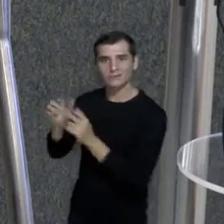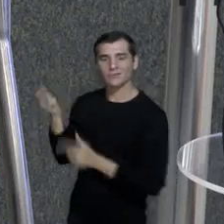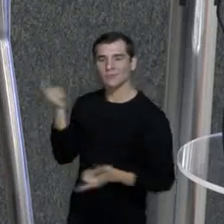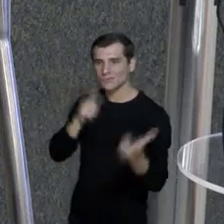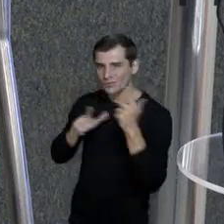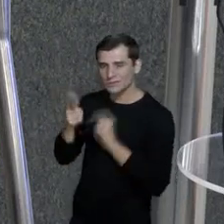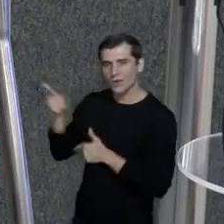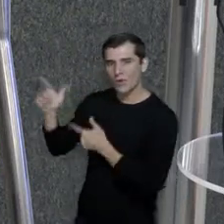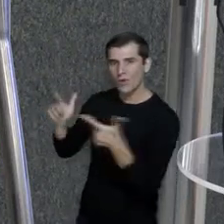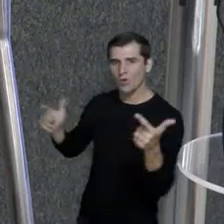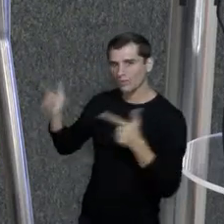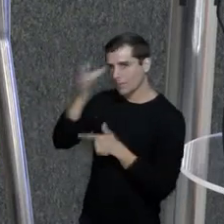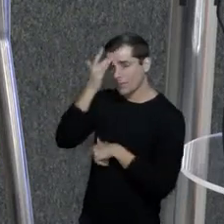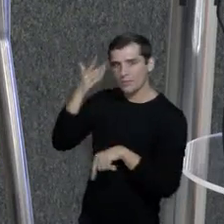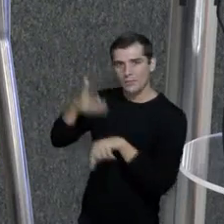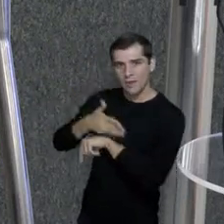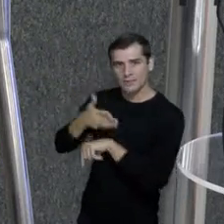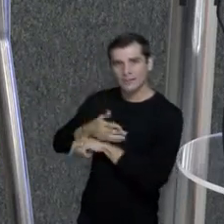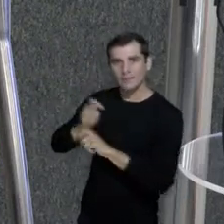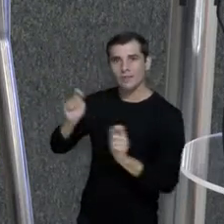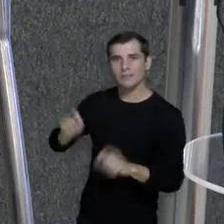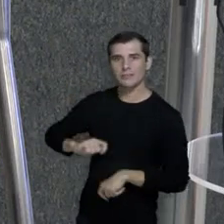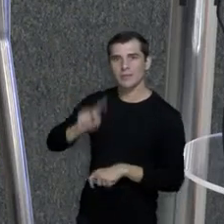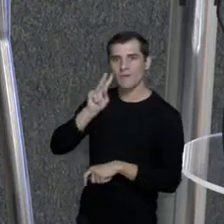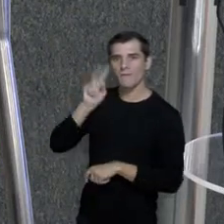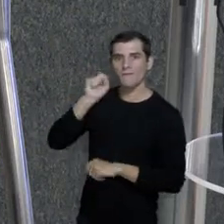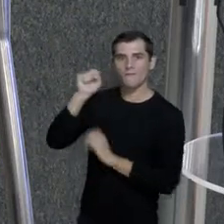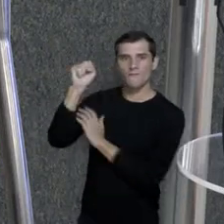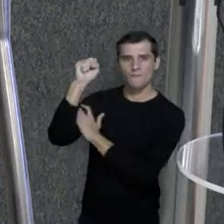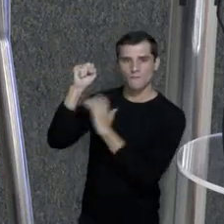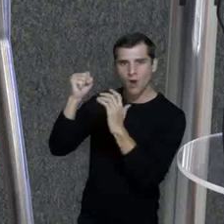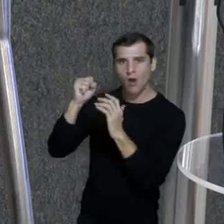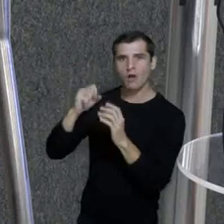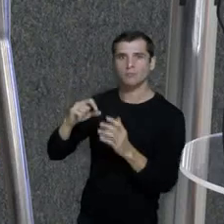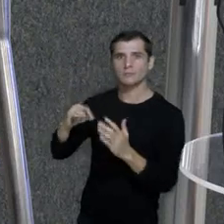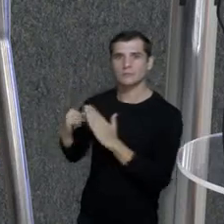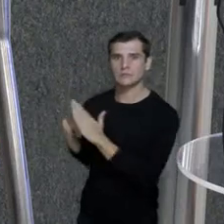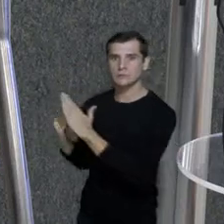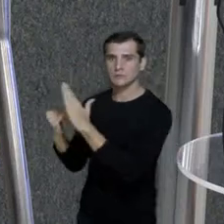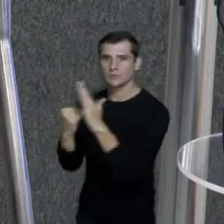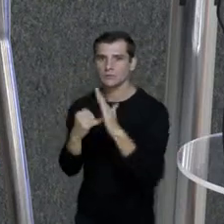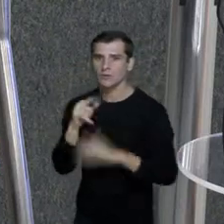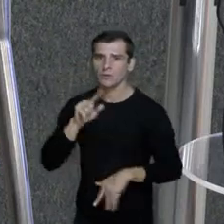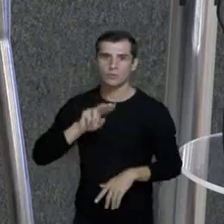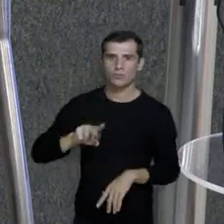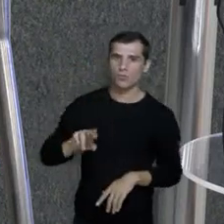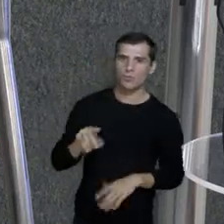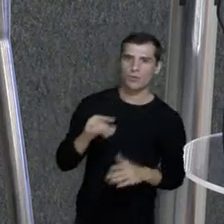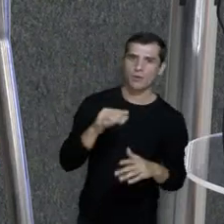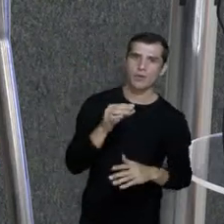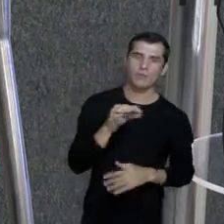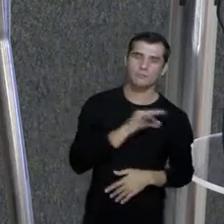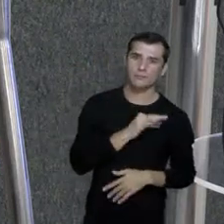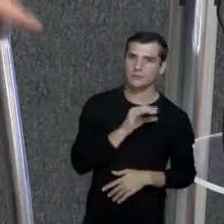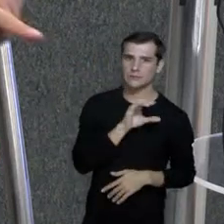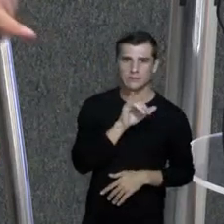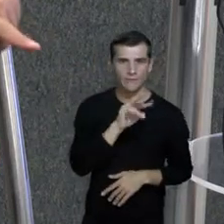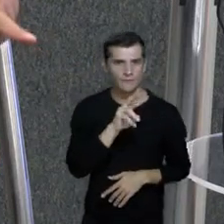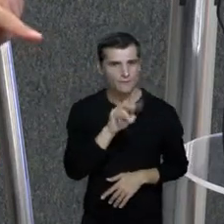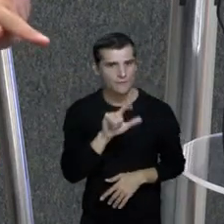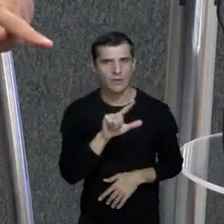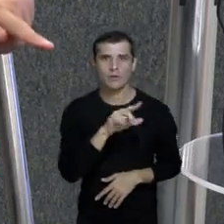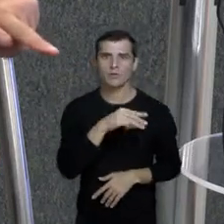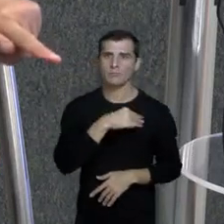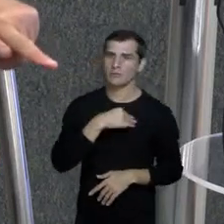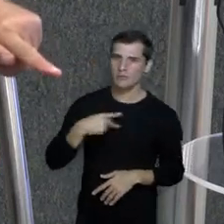somar essa força tá aqui não tem instituição não é Polícia Civil não é ministério público não é a assembleia somos nós todos inclusive